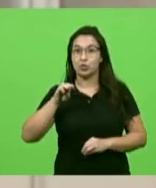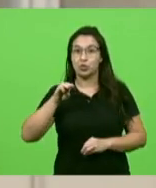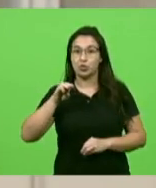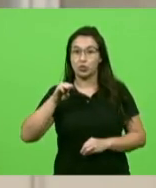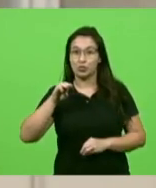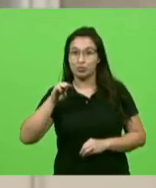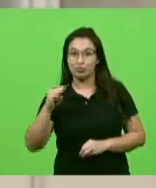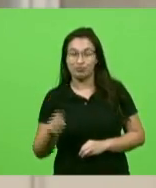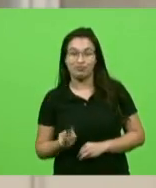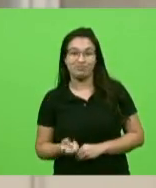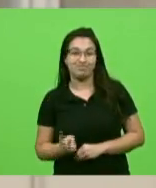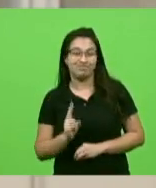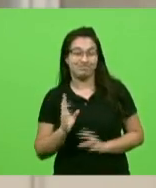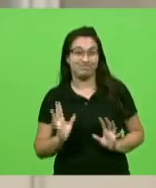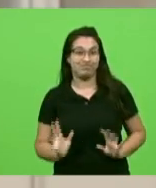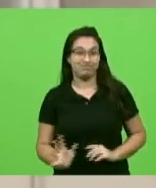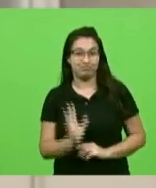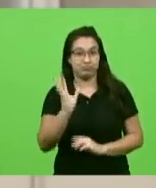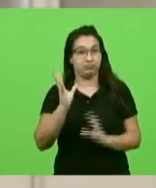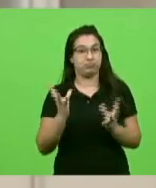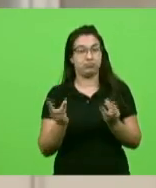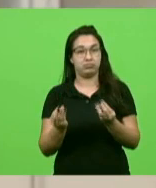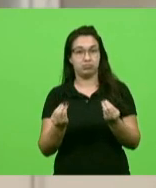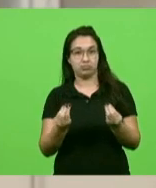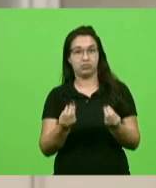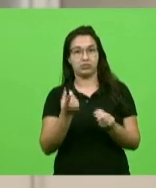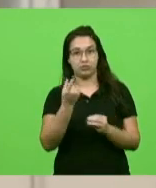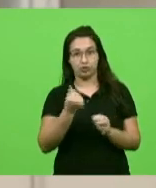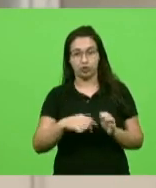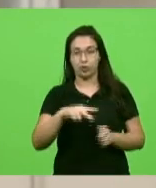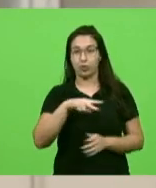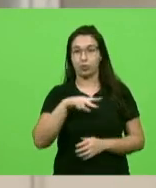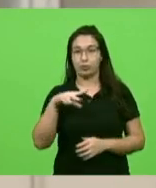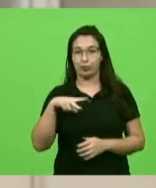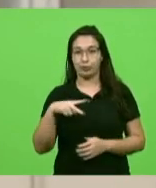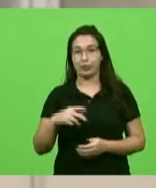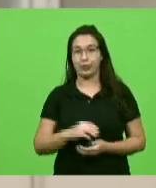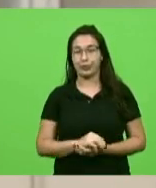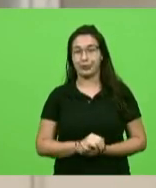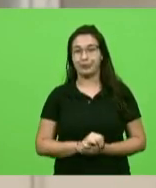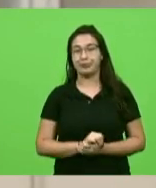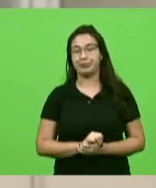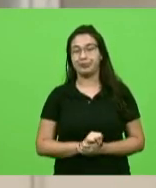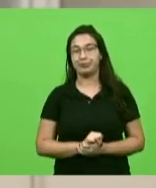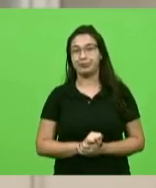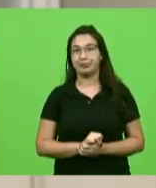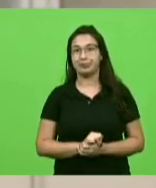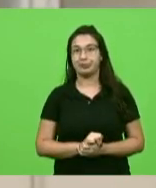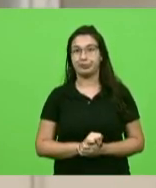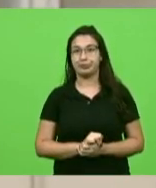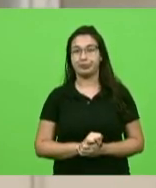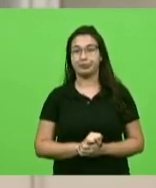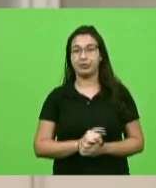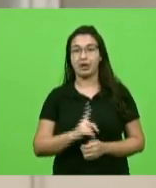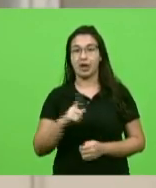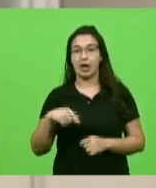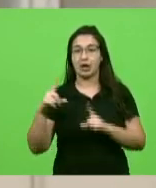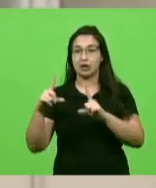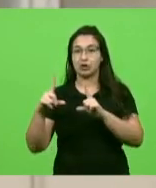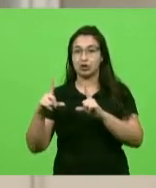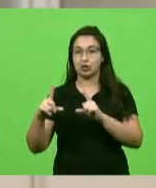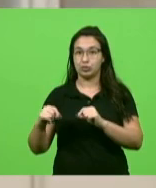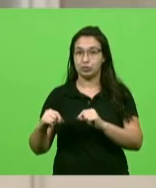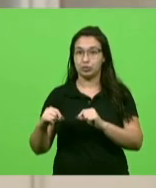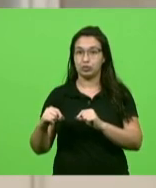já combalidos àquela altura e quer pela queda na arrecadação